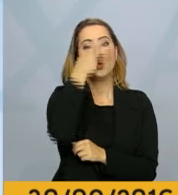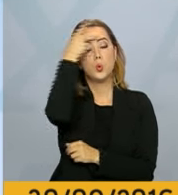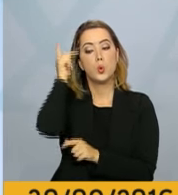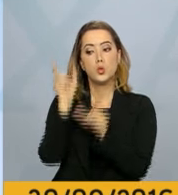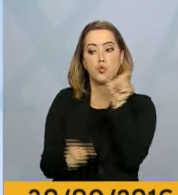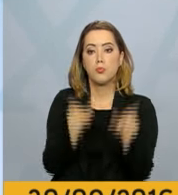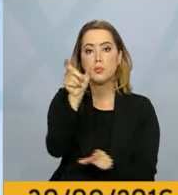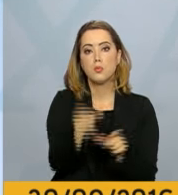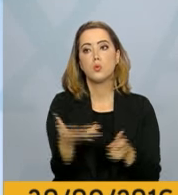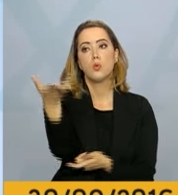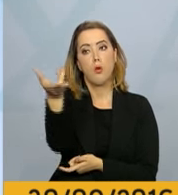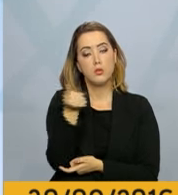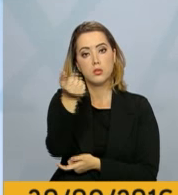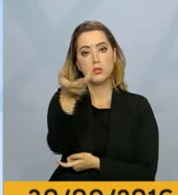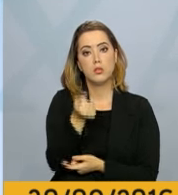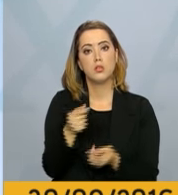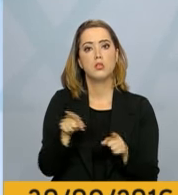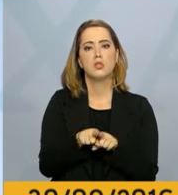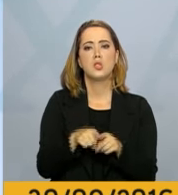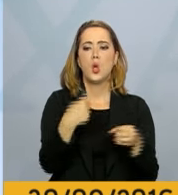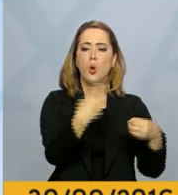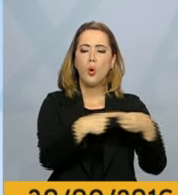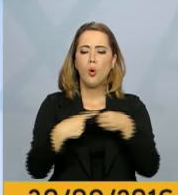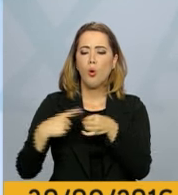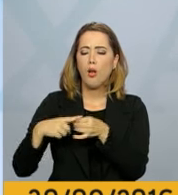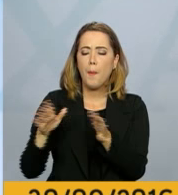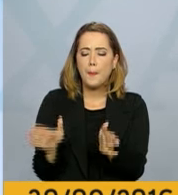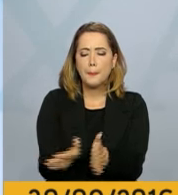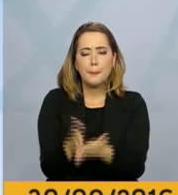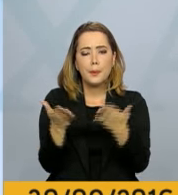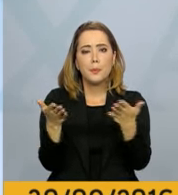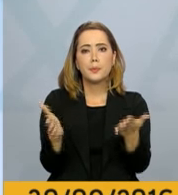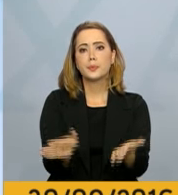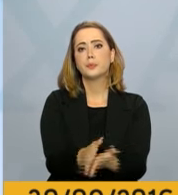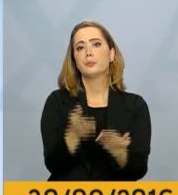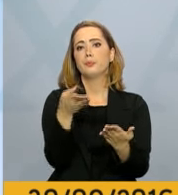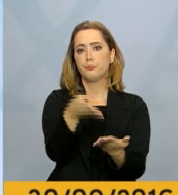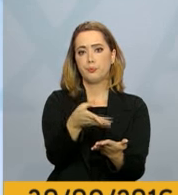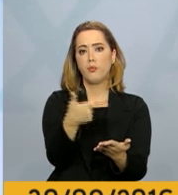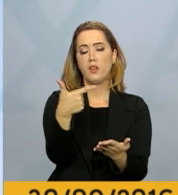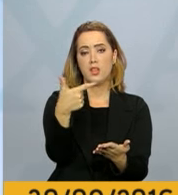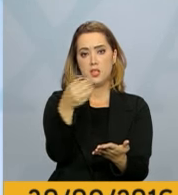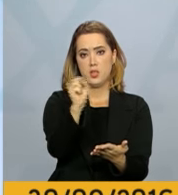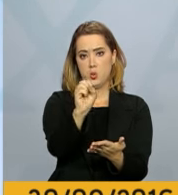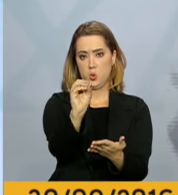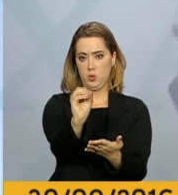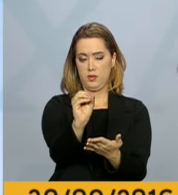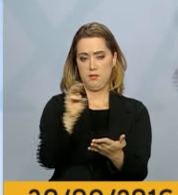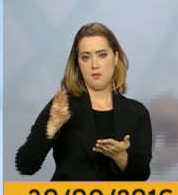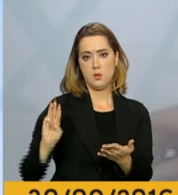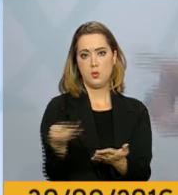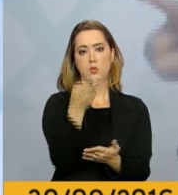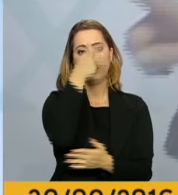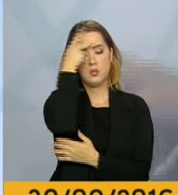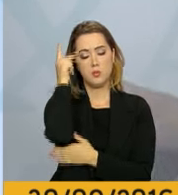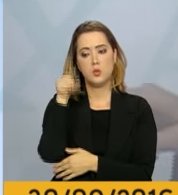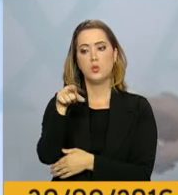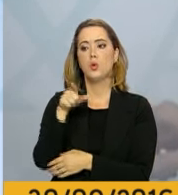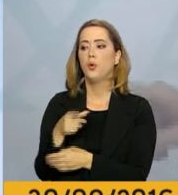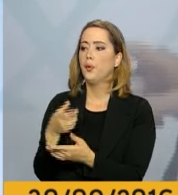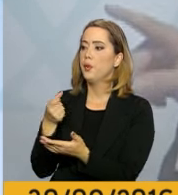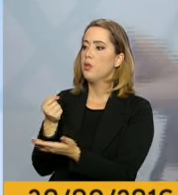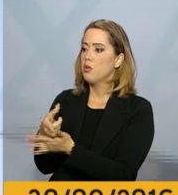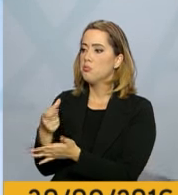milhões. E como é de regiões muito pobres, né? Esses 280 milhões vão para venda, para